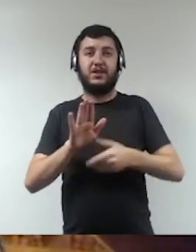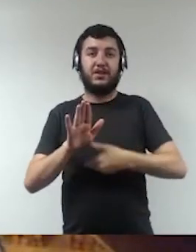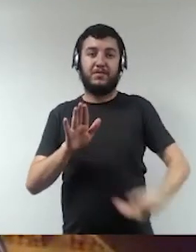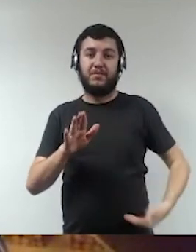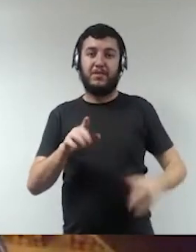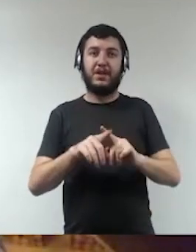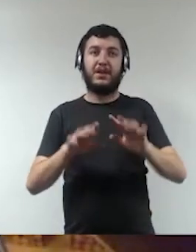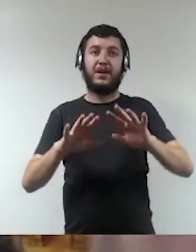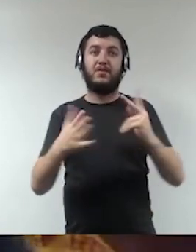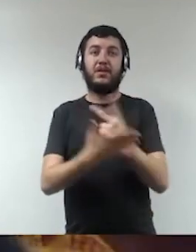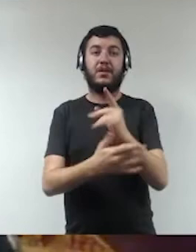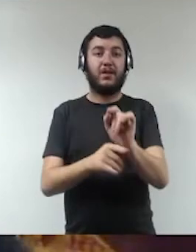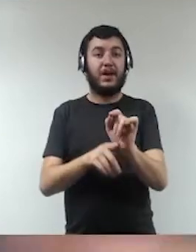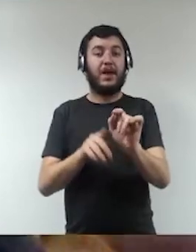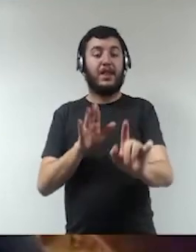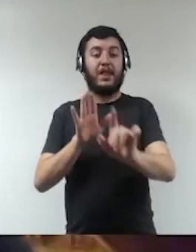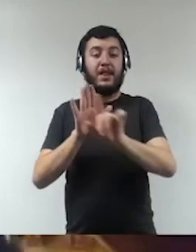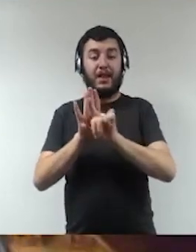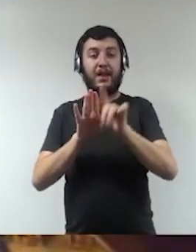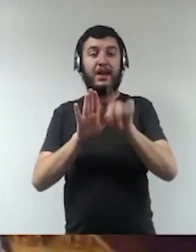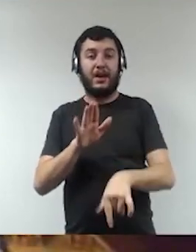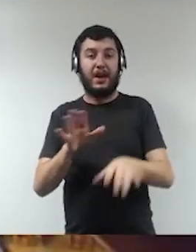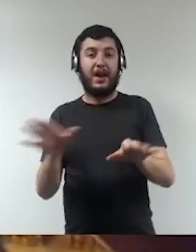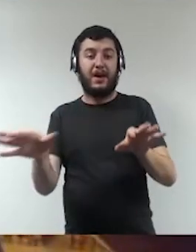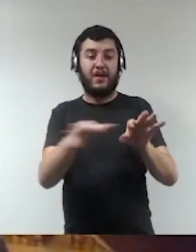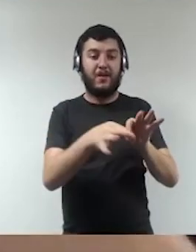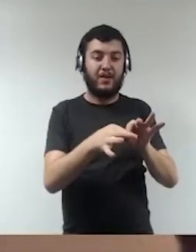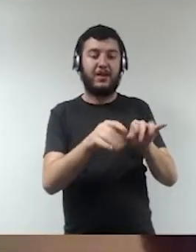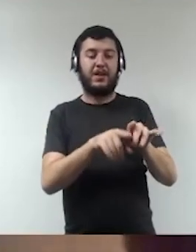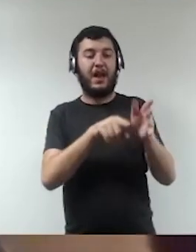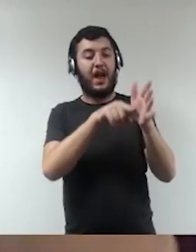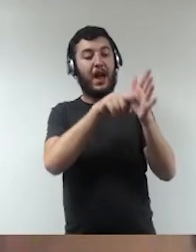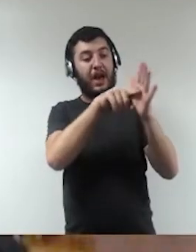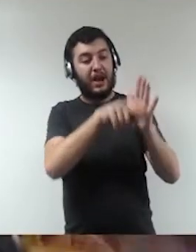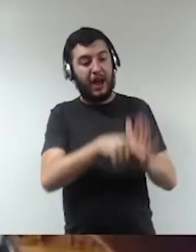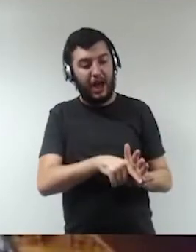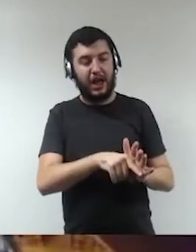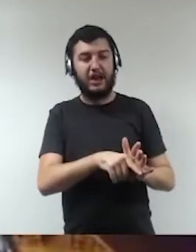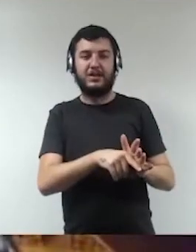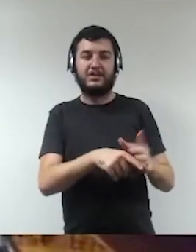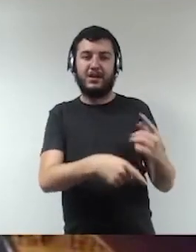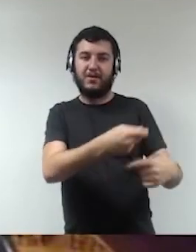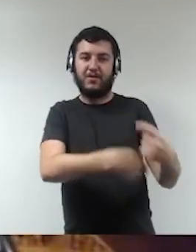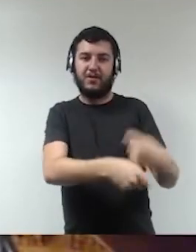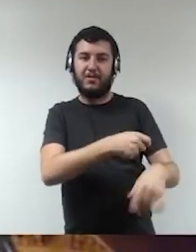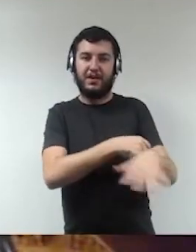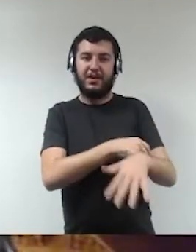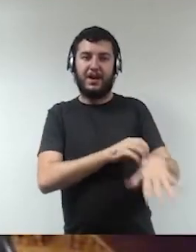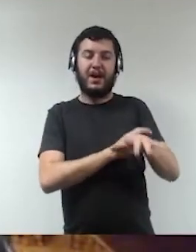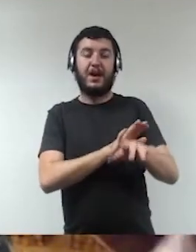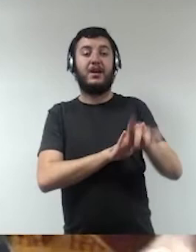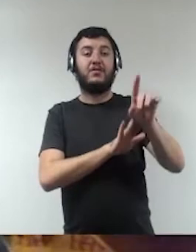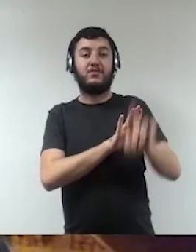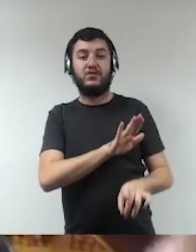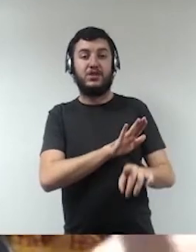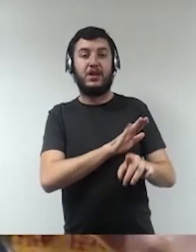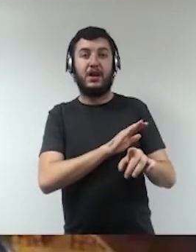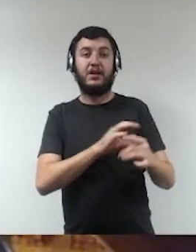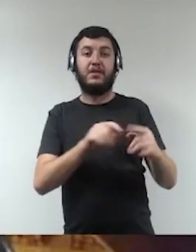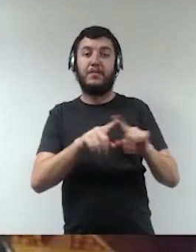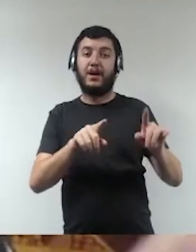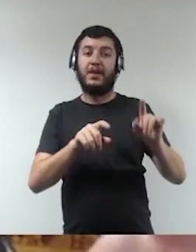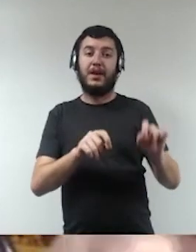uma interpretação que pode ser de análise econômica do direito, mas que seja uma análise com base na alocação